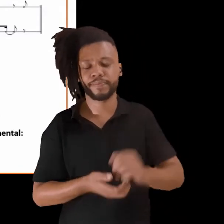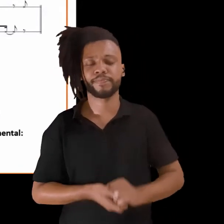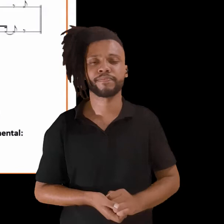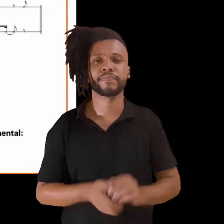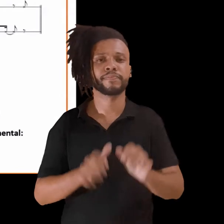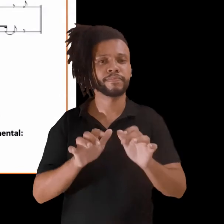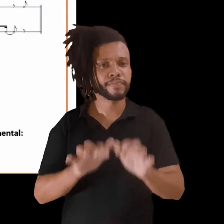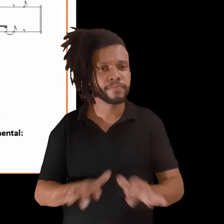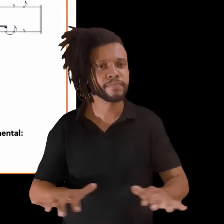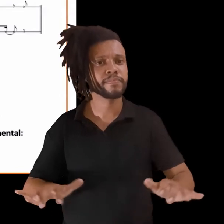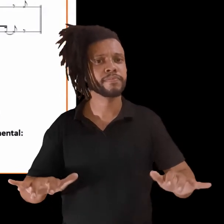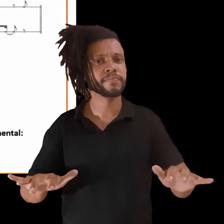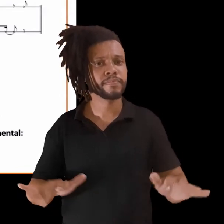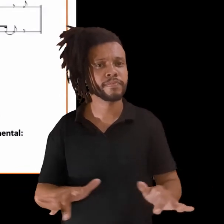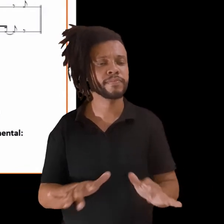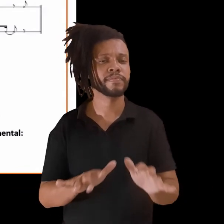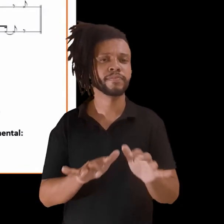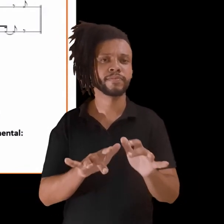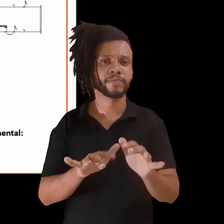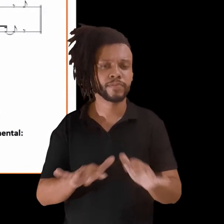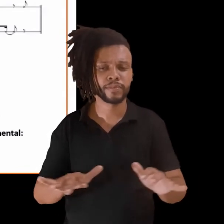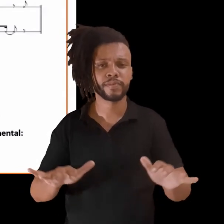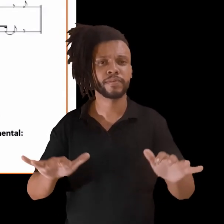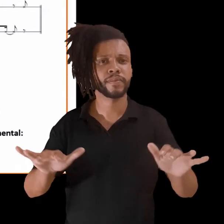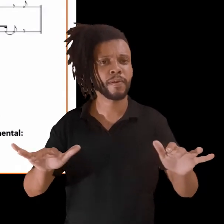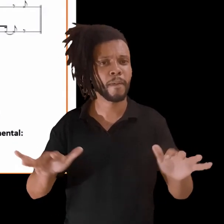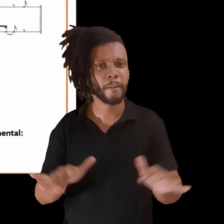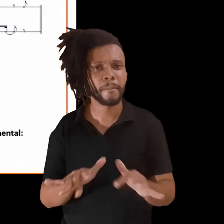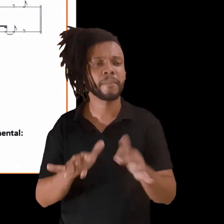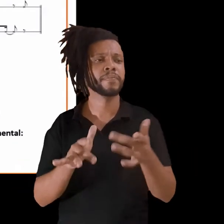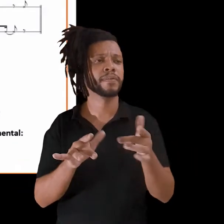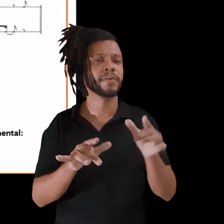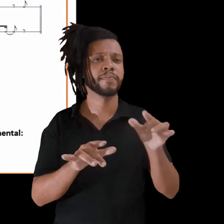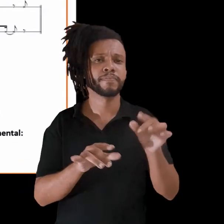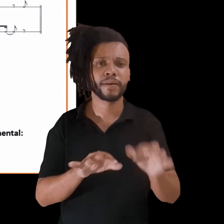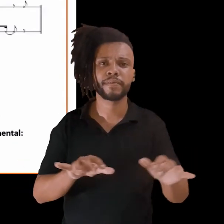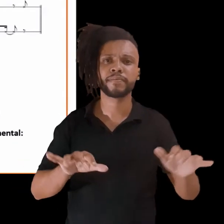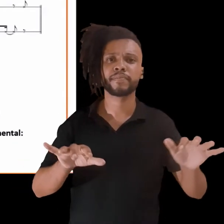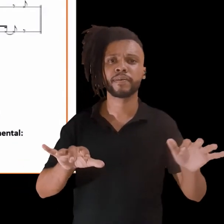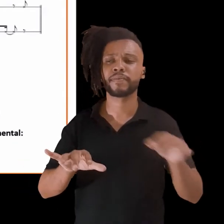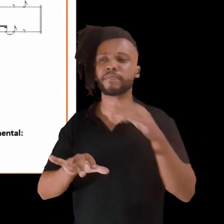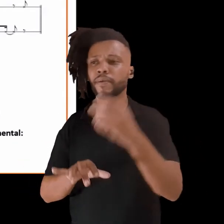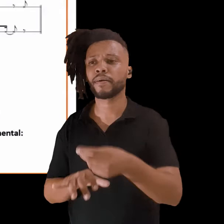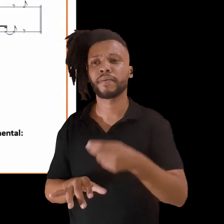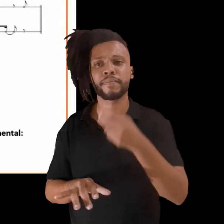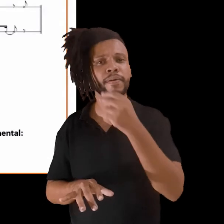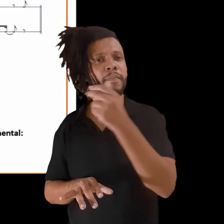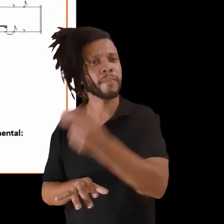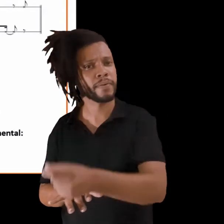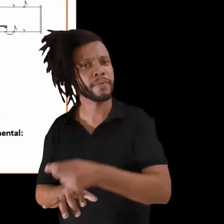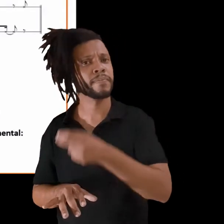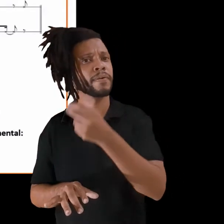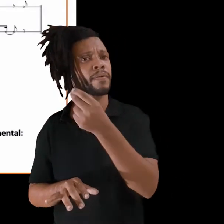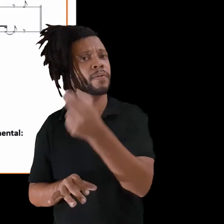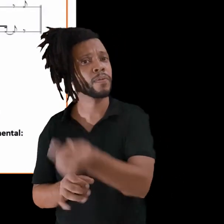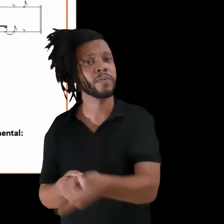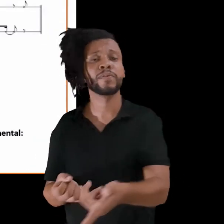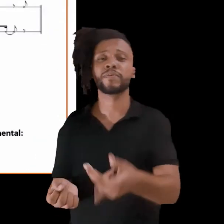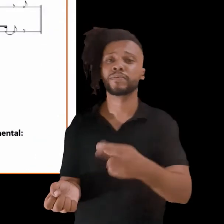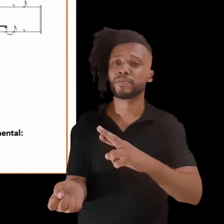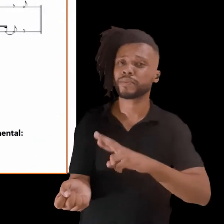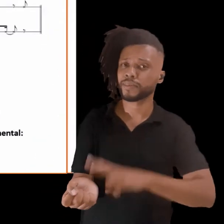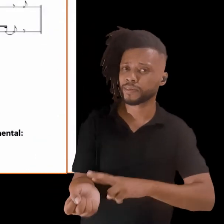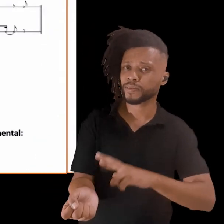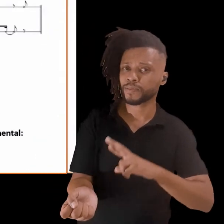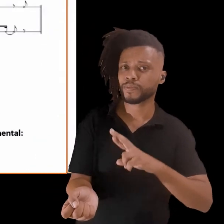E lá foi. Baba, bolhas, o boi babão. Bolhas, baba, o